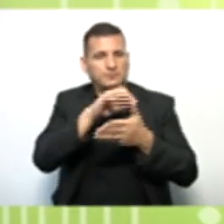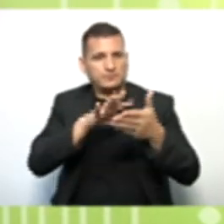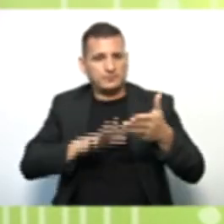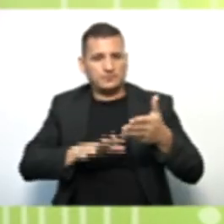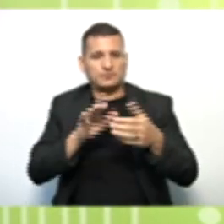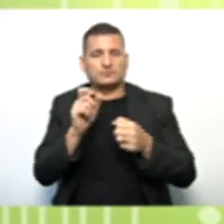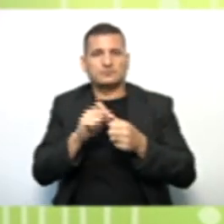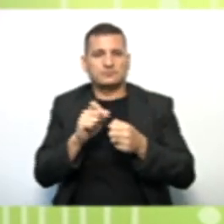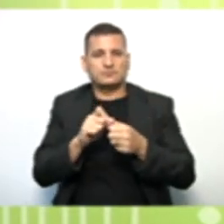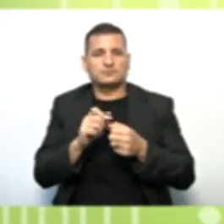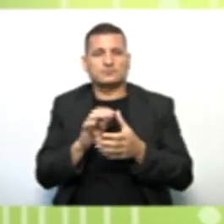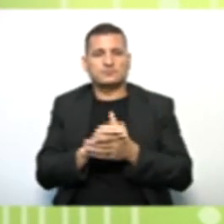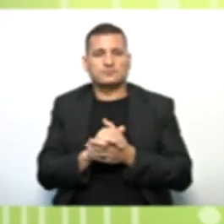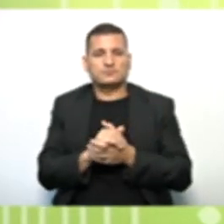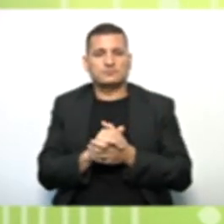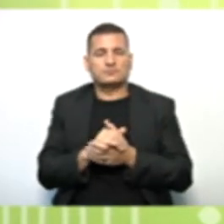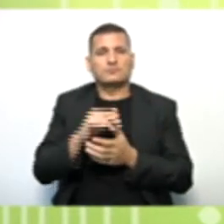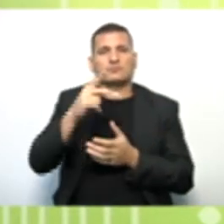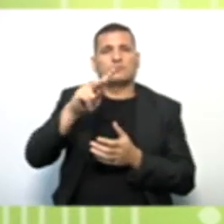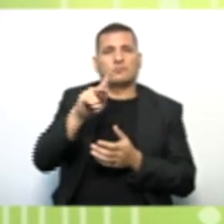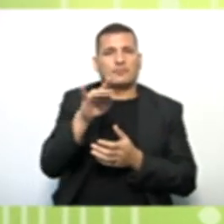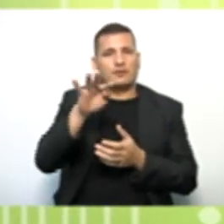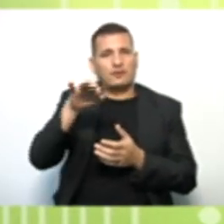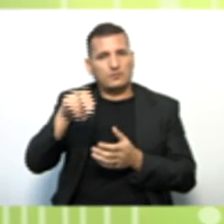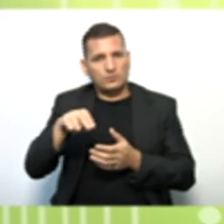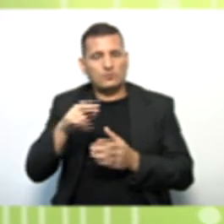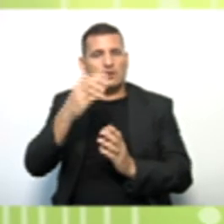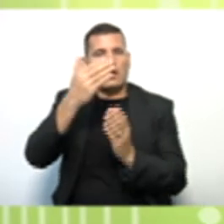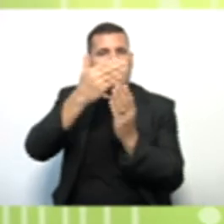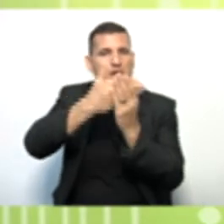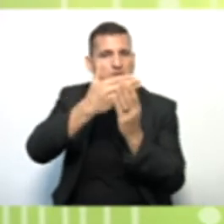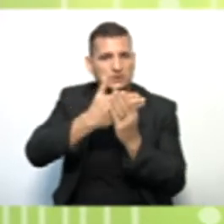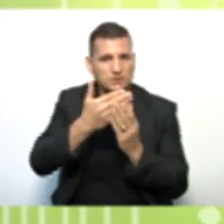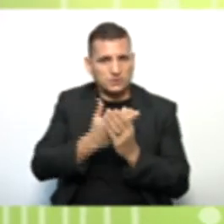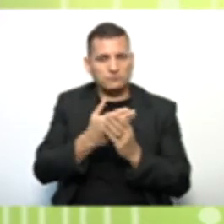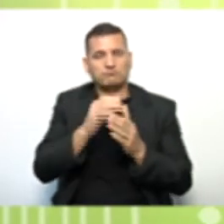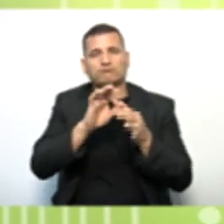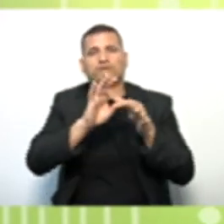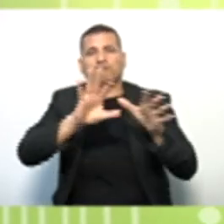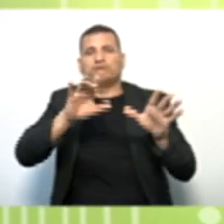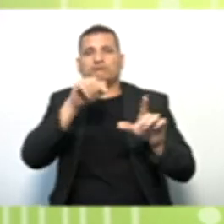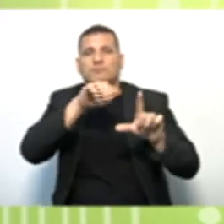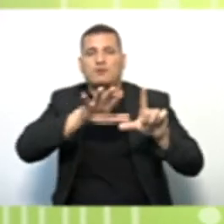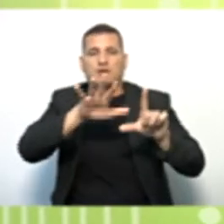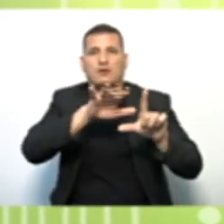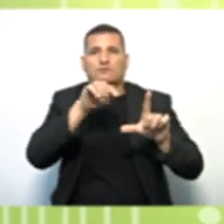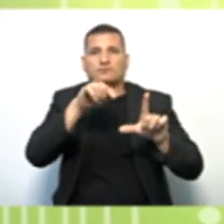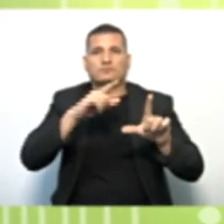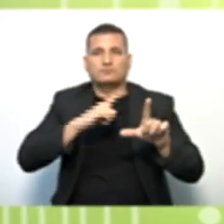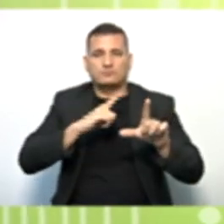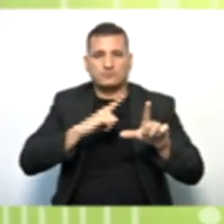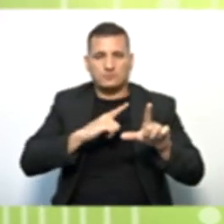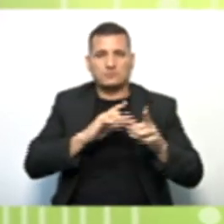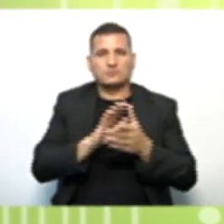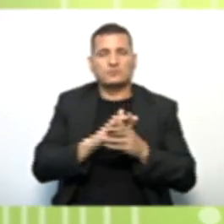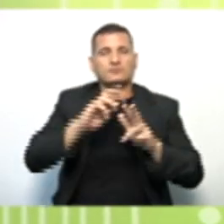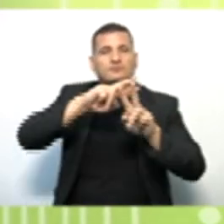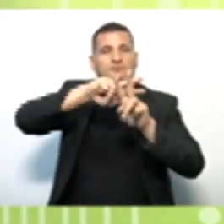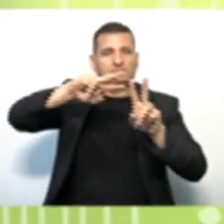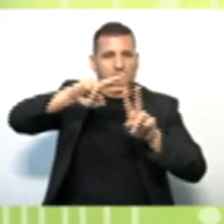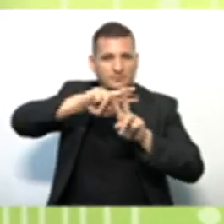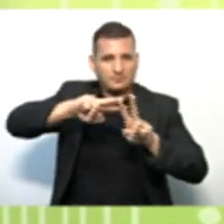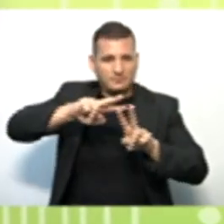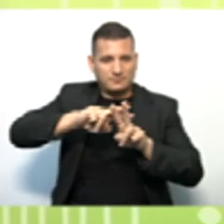fez em Python, os arquivos eu deixei disponível para vocês, tá? Tanto